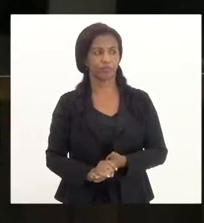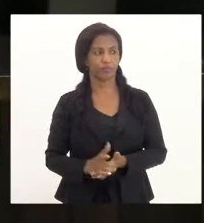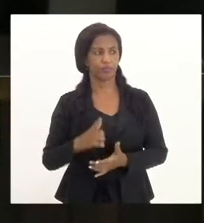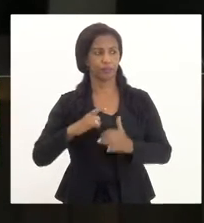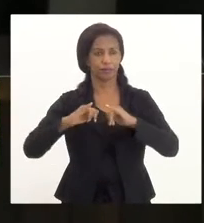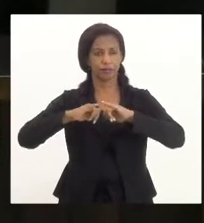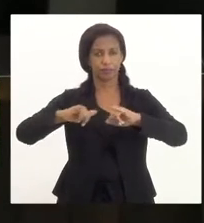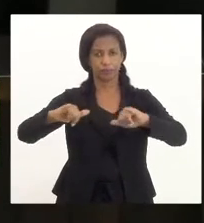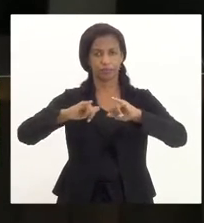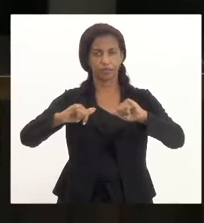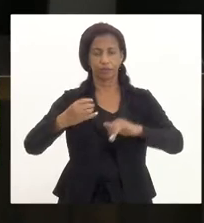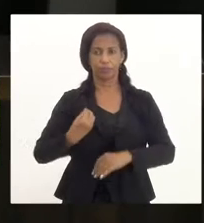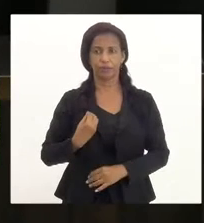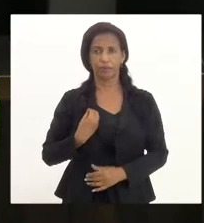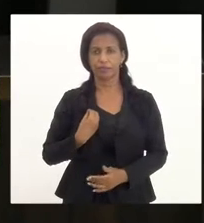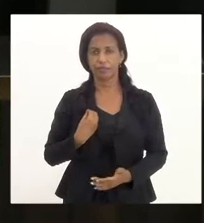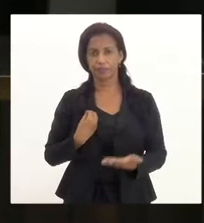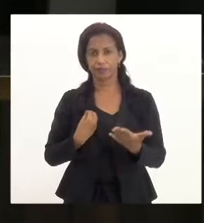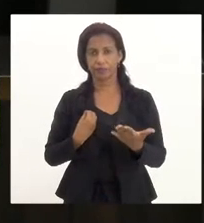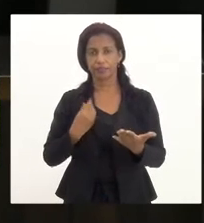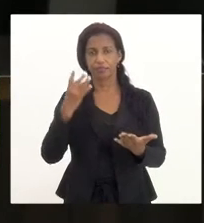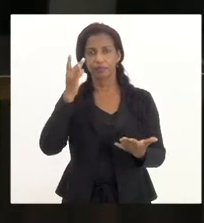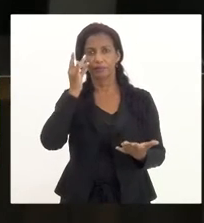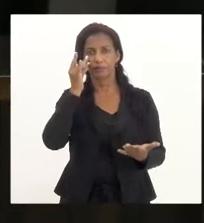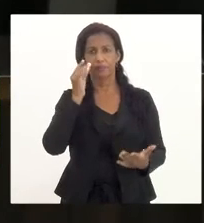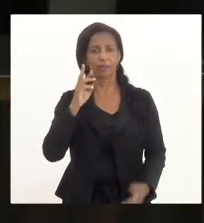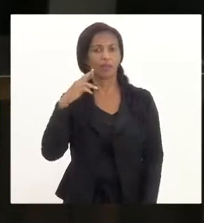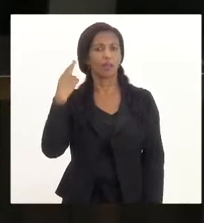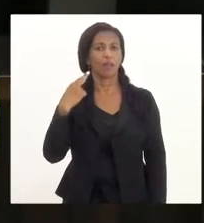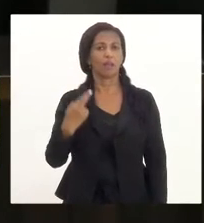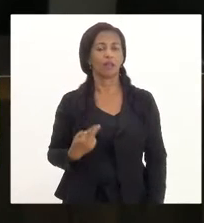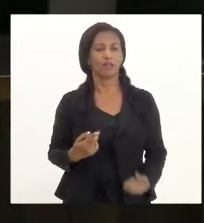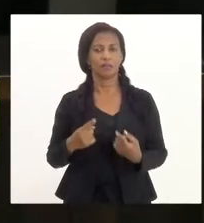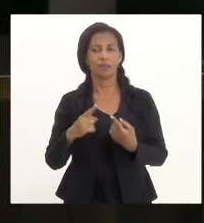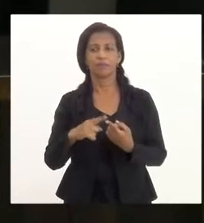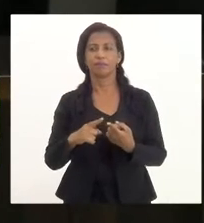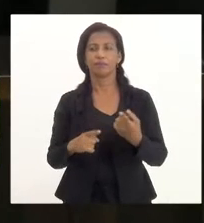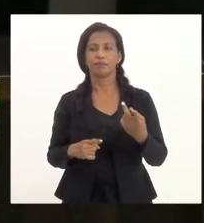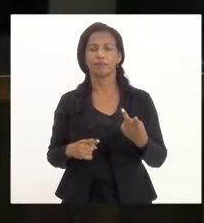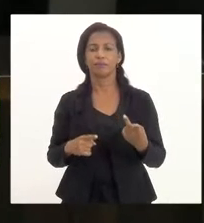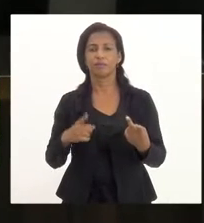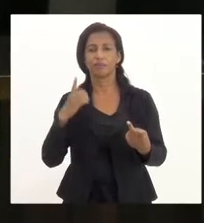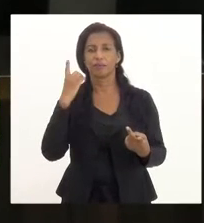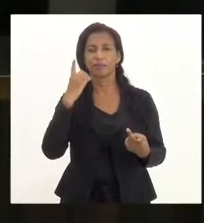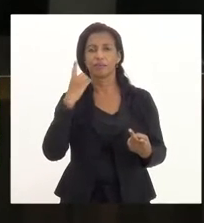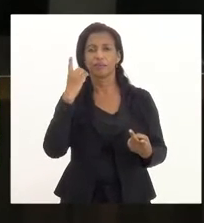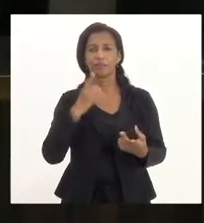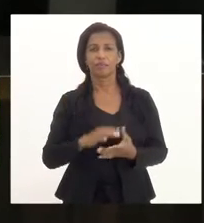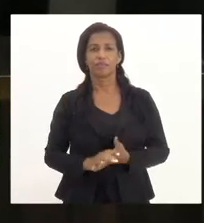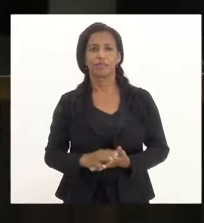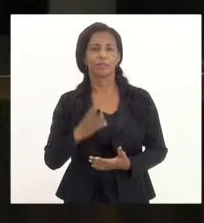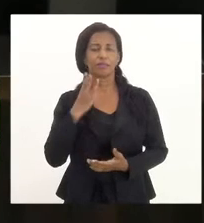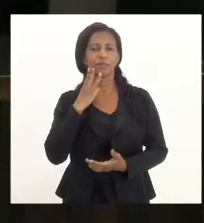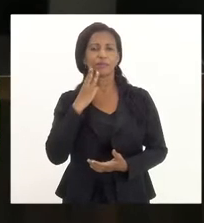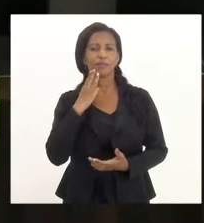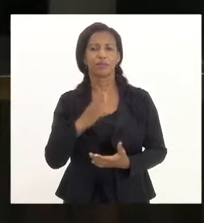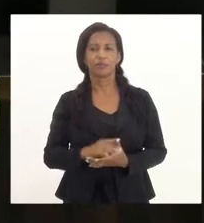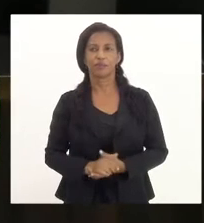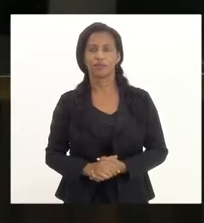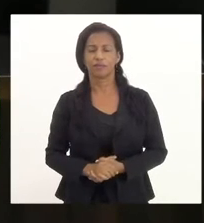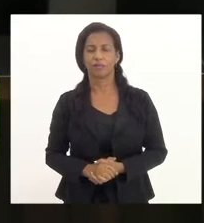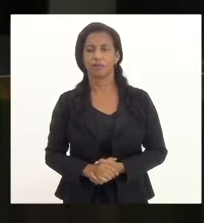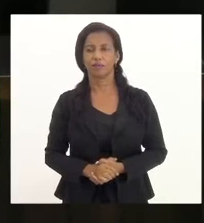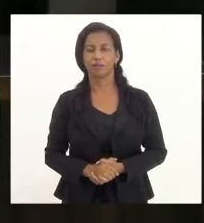anunciando as presenças deputada Renata Souza e do Deputado waldeck